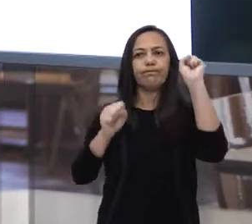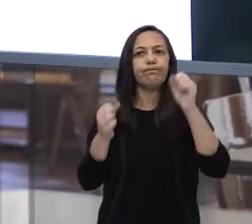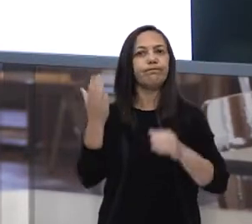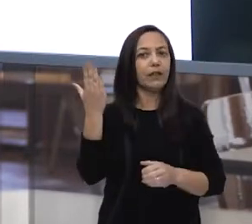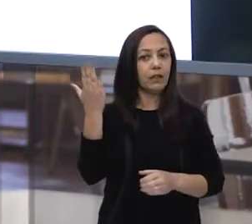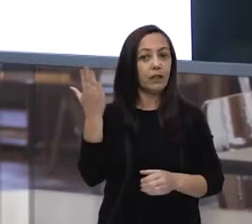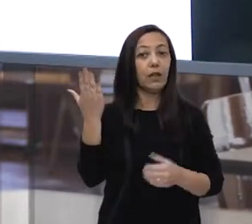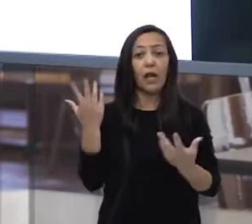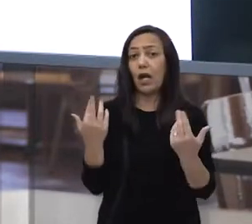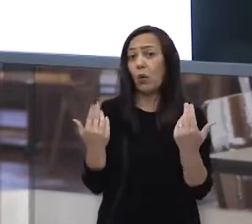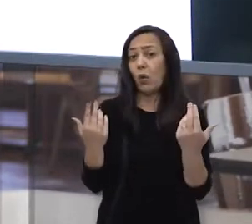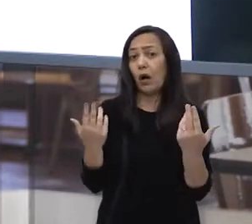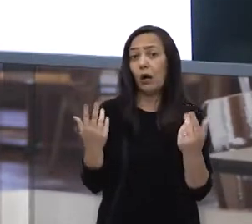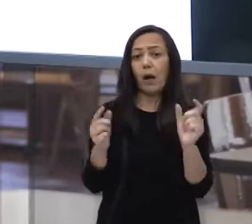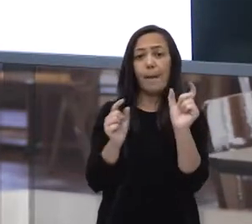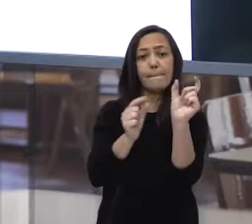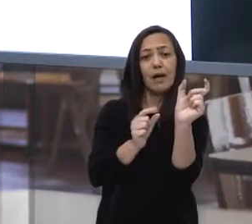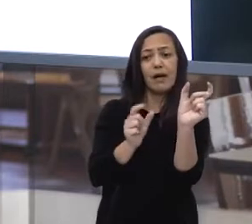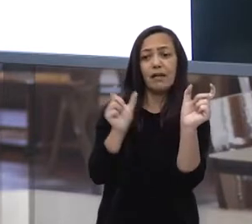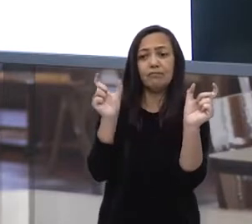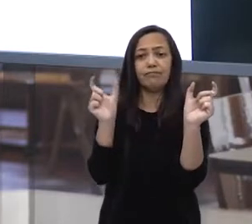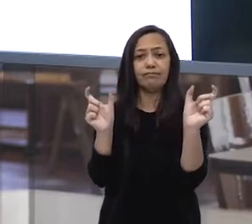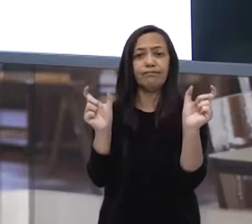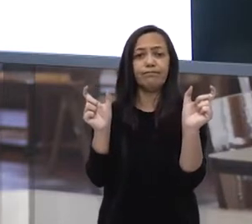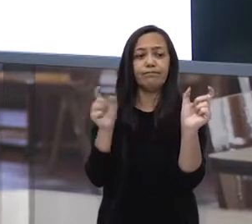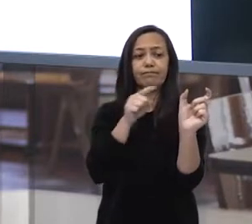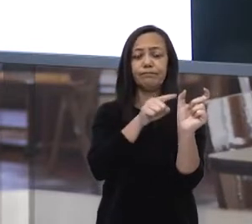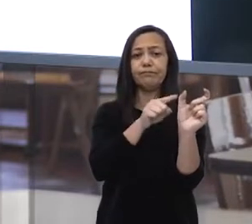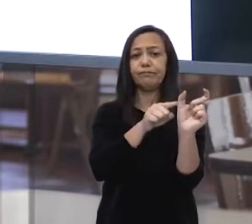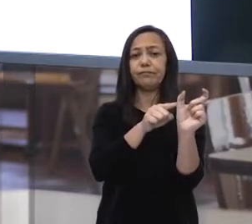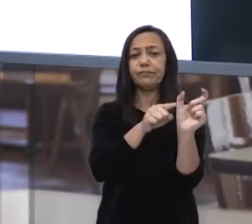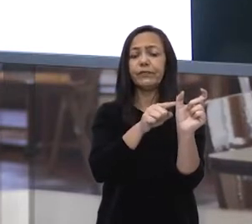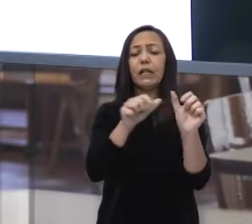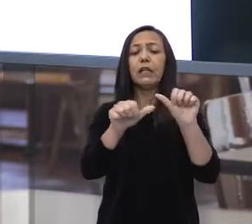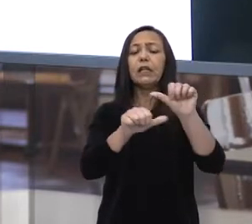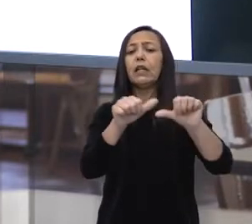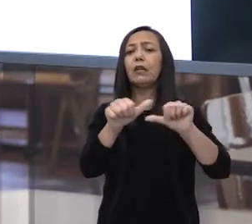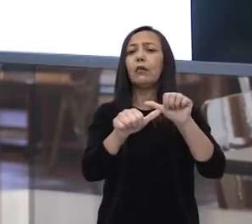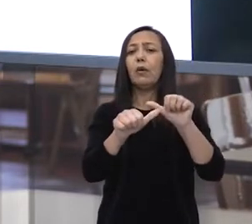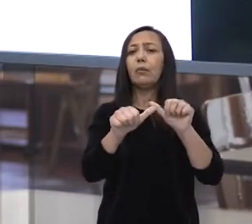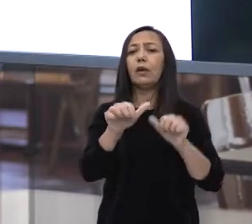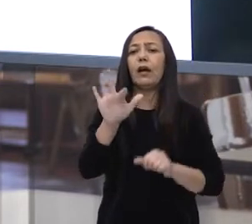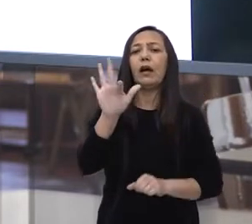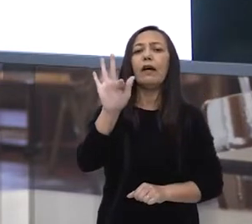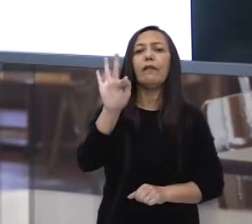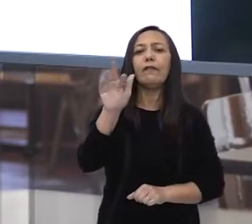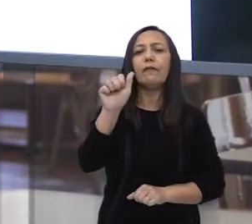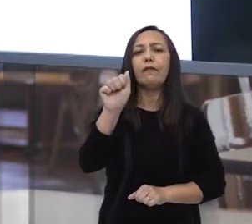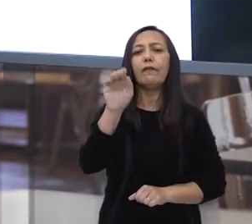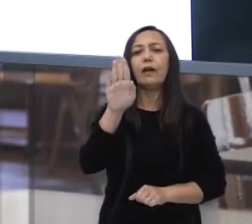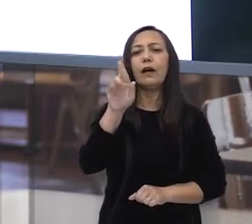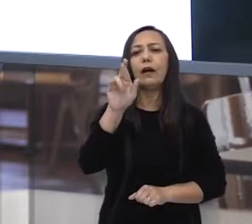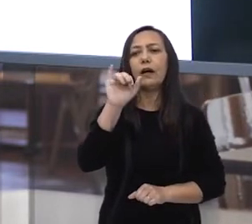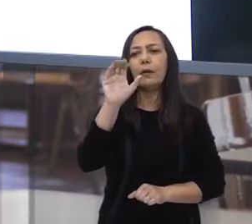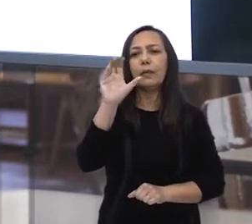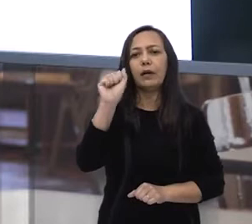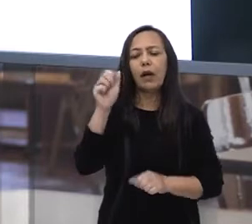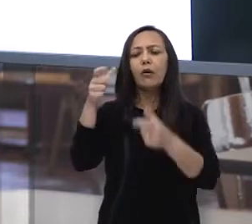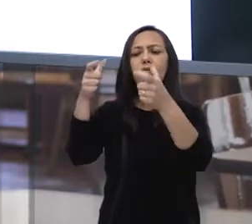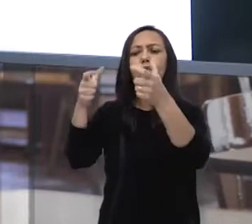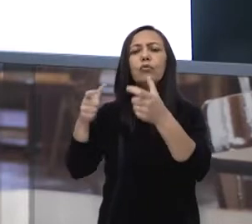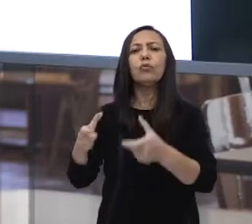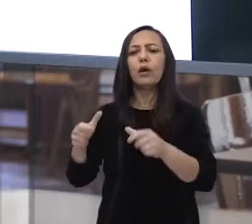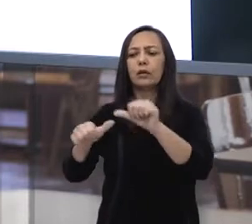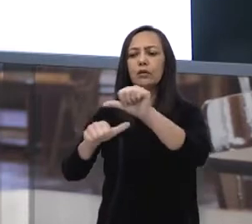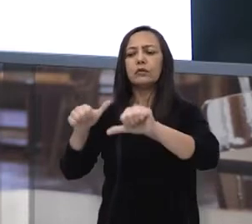produção. São locais onde se produzem, onde se transformam essas fontes energéticas ou as matérias-primas.